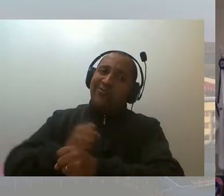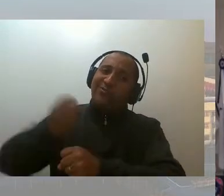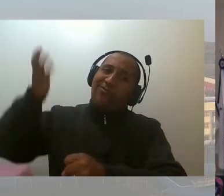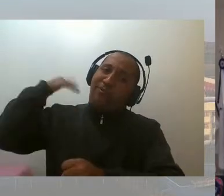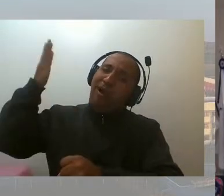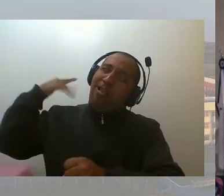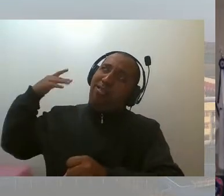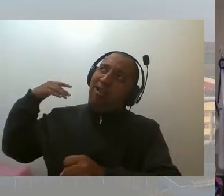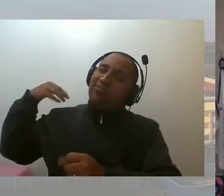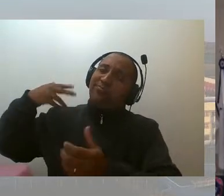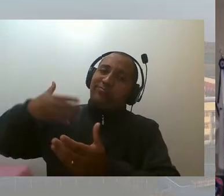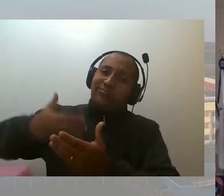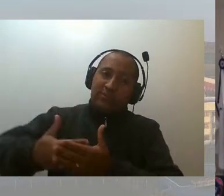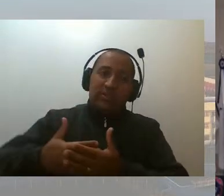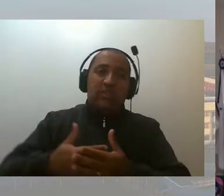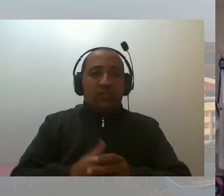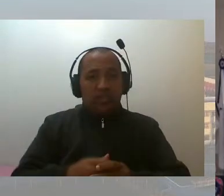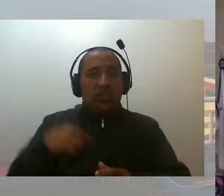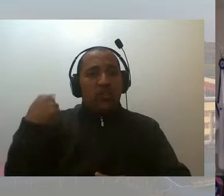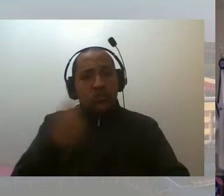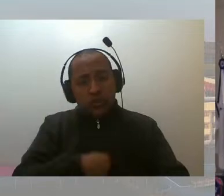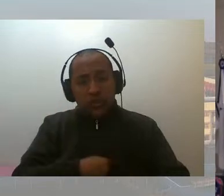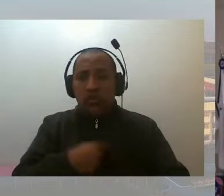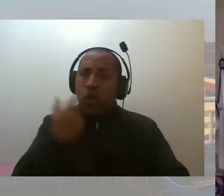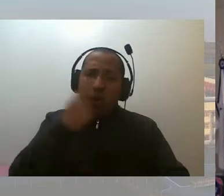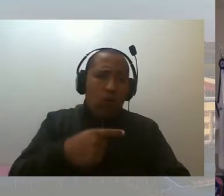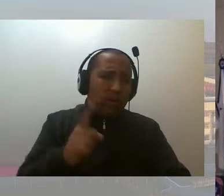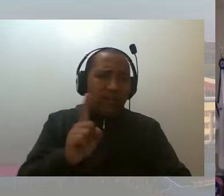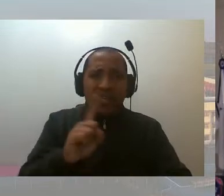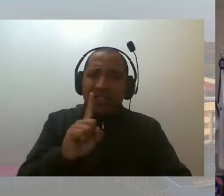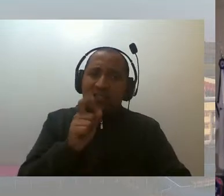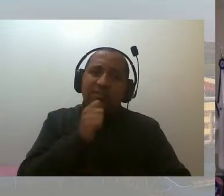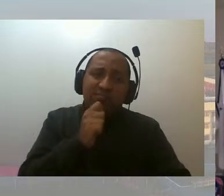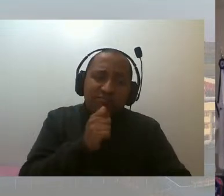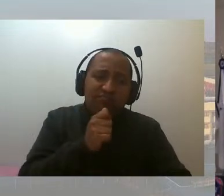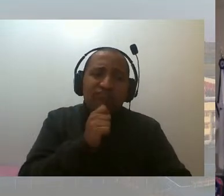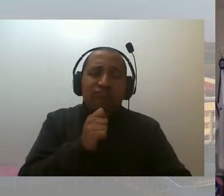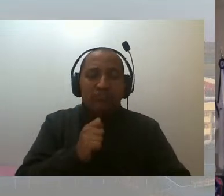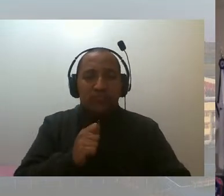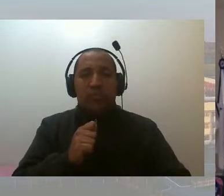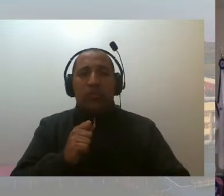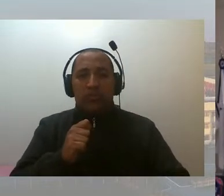né, não conseguimos ainda, né, ter